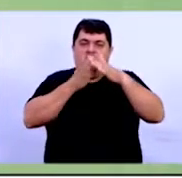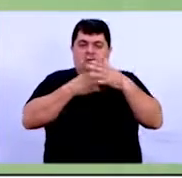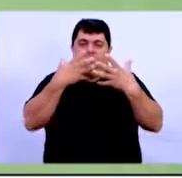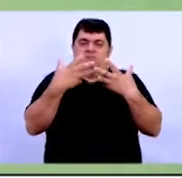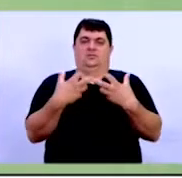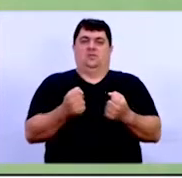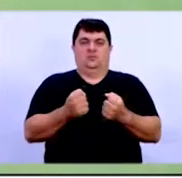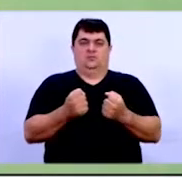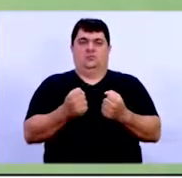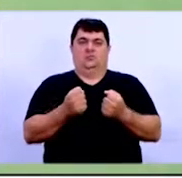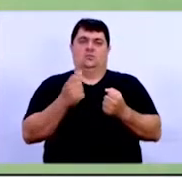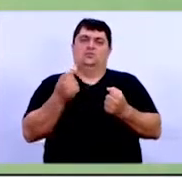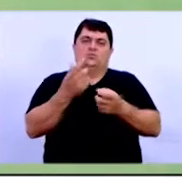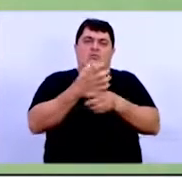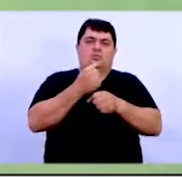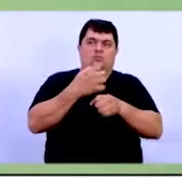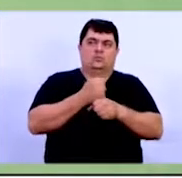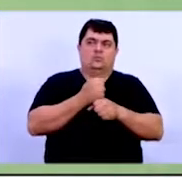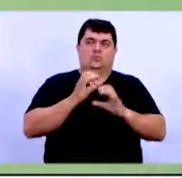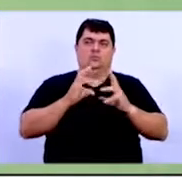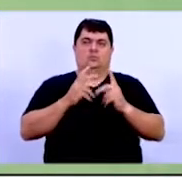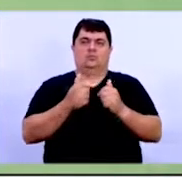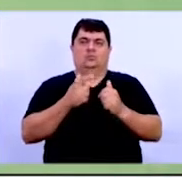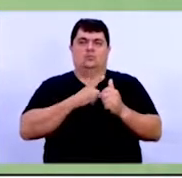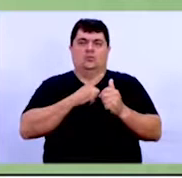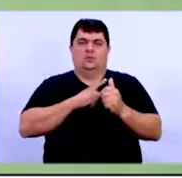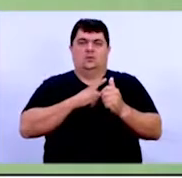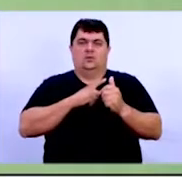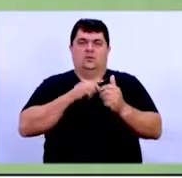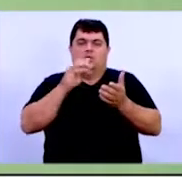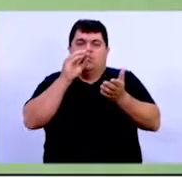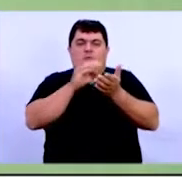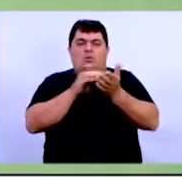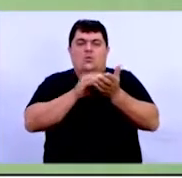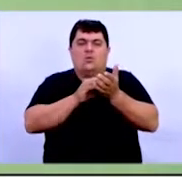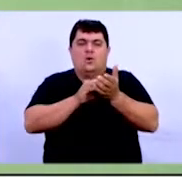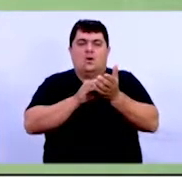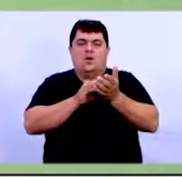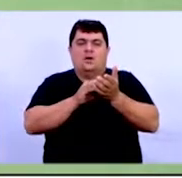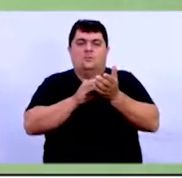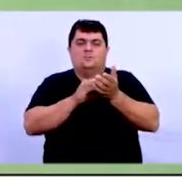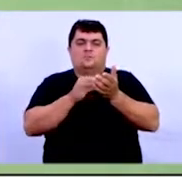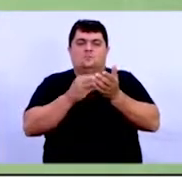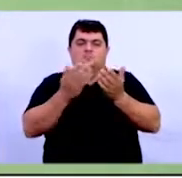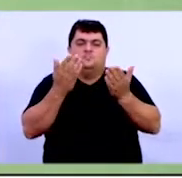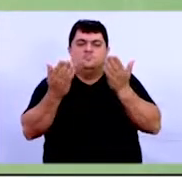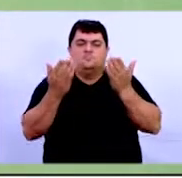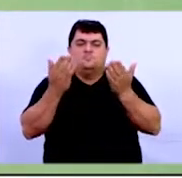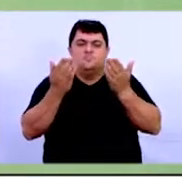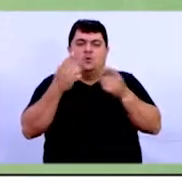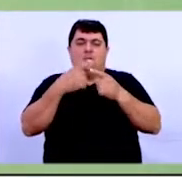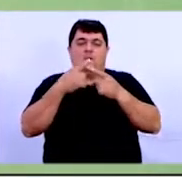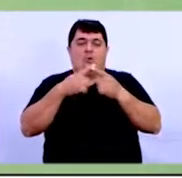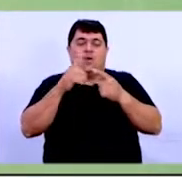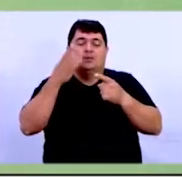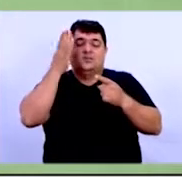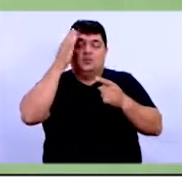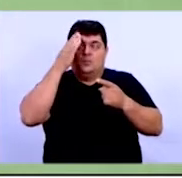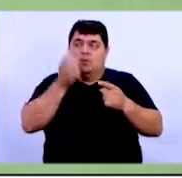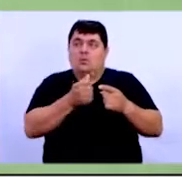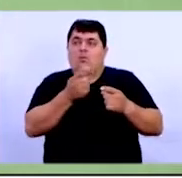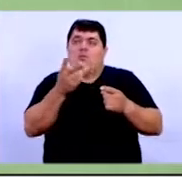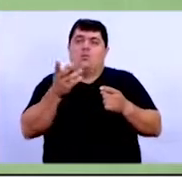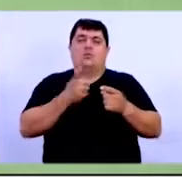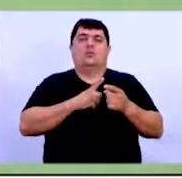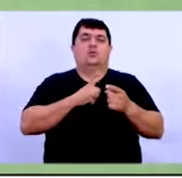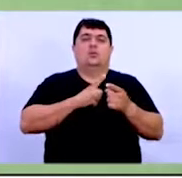caixa da empresa. Quando eu estou colocando dimensionar, ele quer colocar a dimensão. Como vai